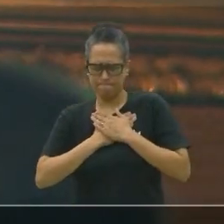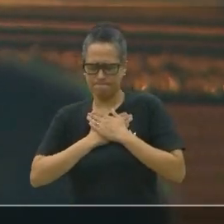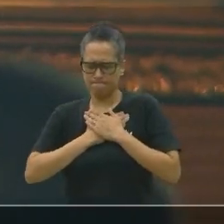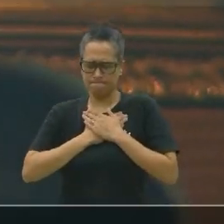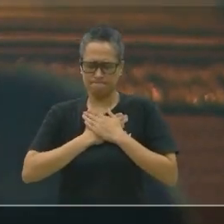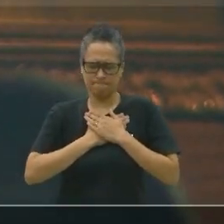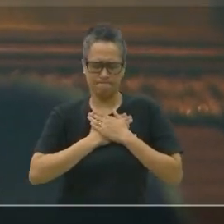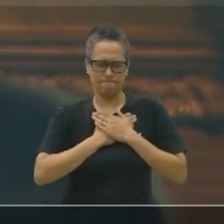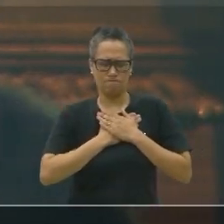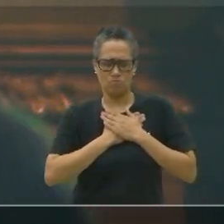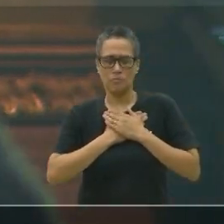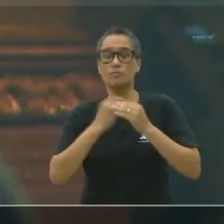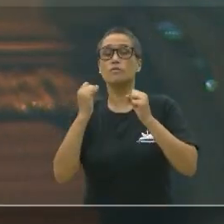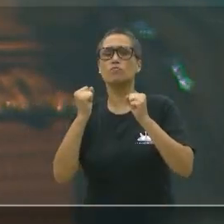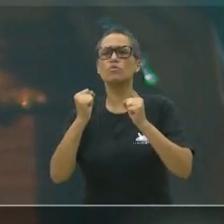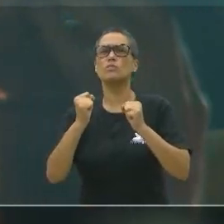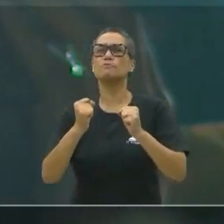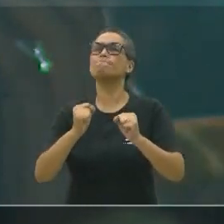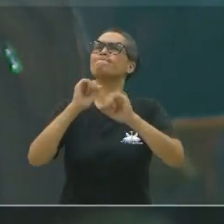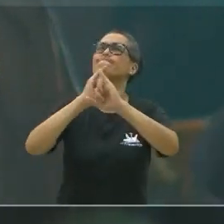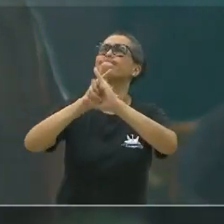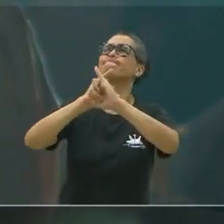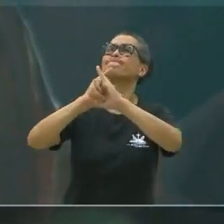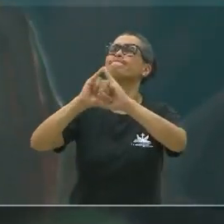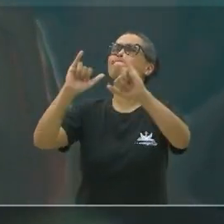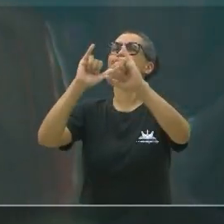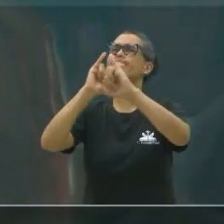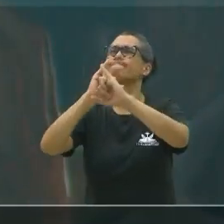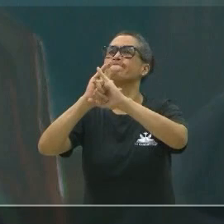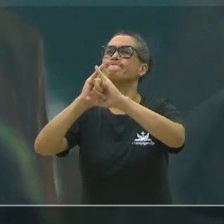eu posso dizer,